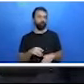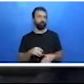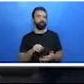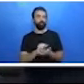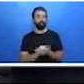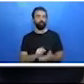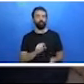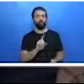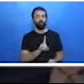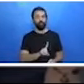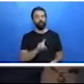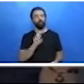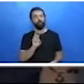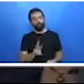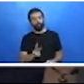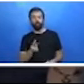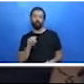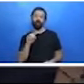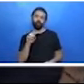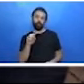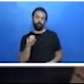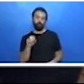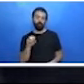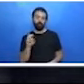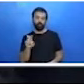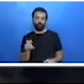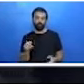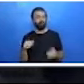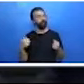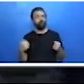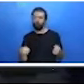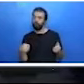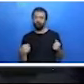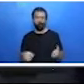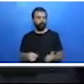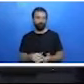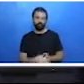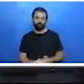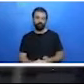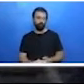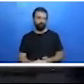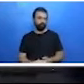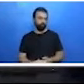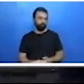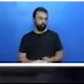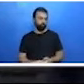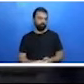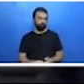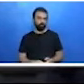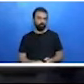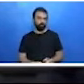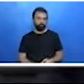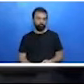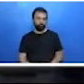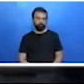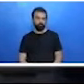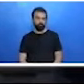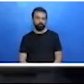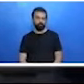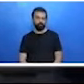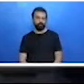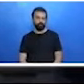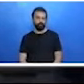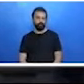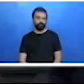e 5 não precisa fazer, tá? Nós vamos tirar as dúvidas e corrigir as atividades ali com seu